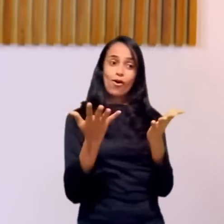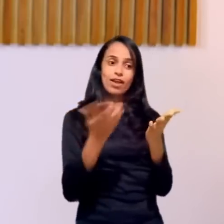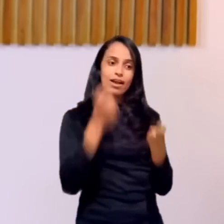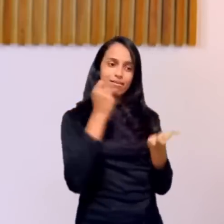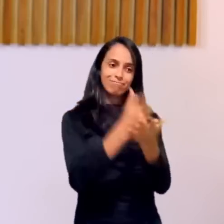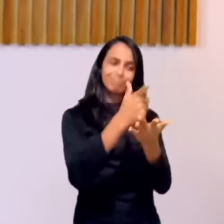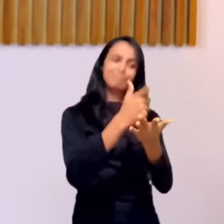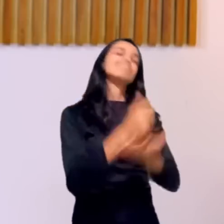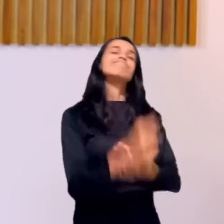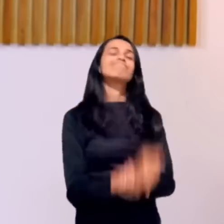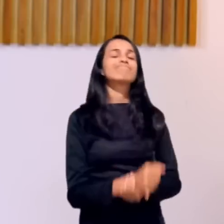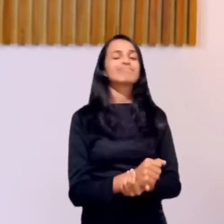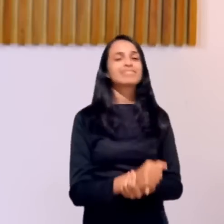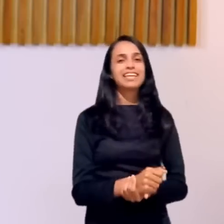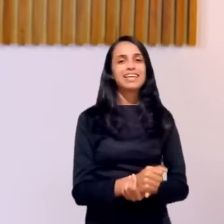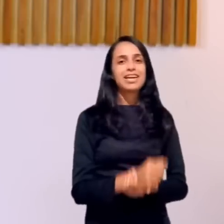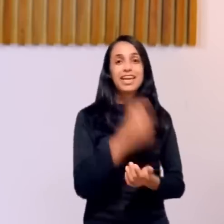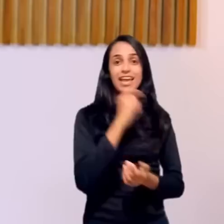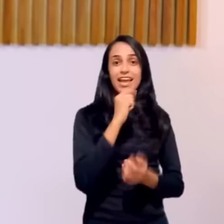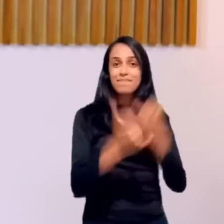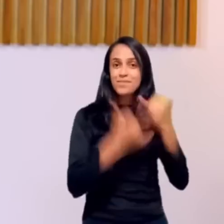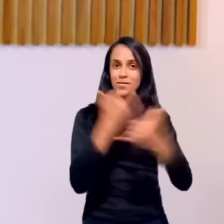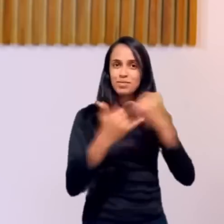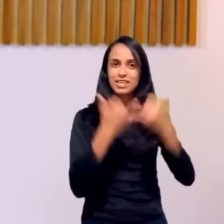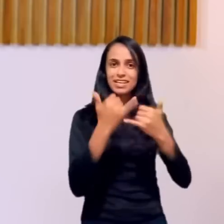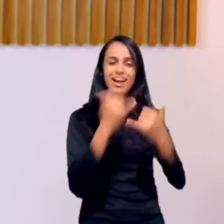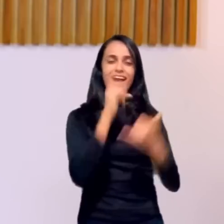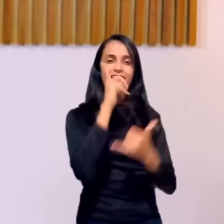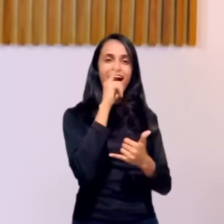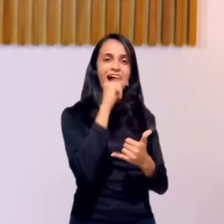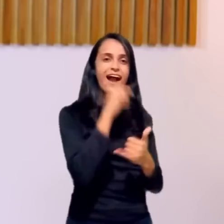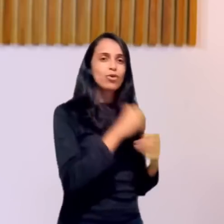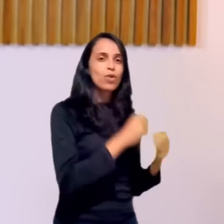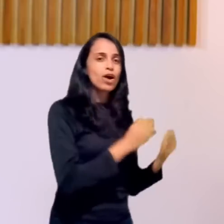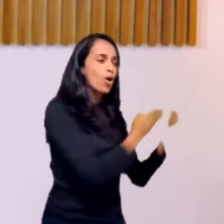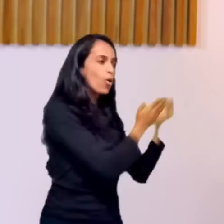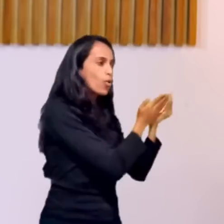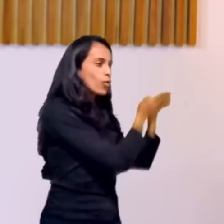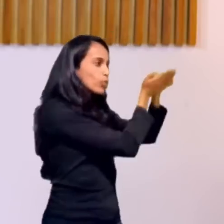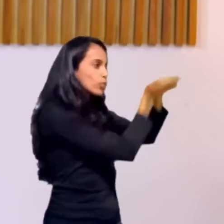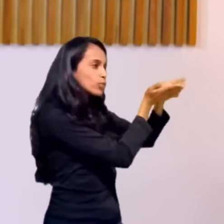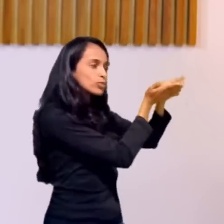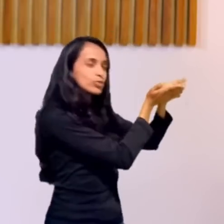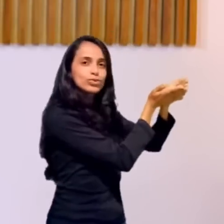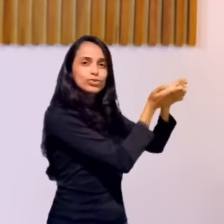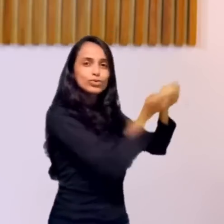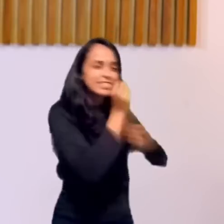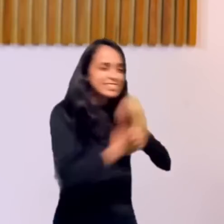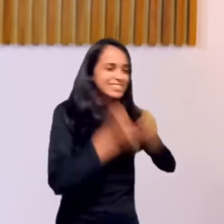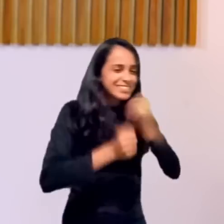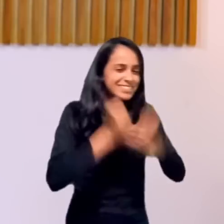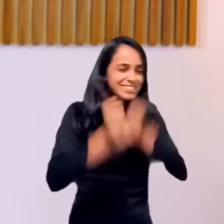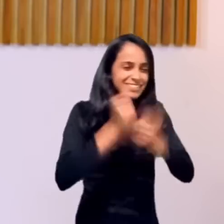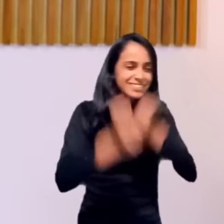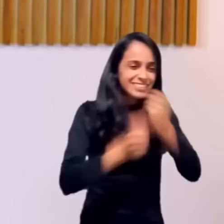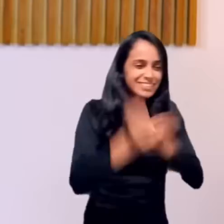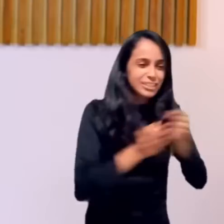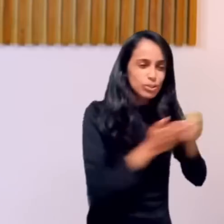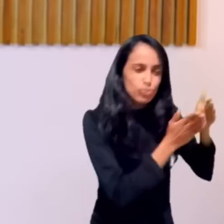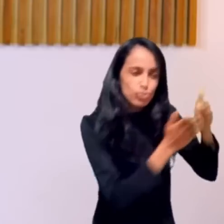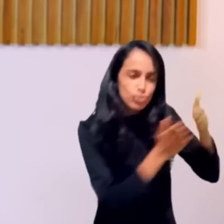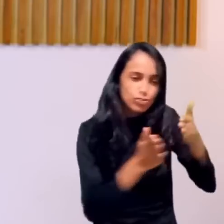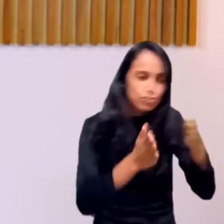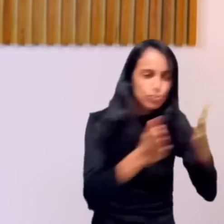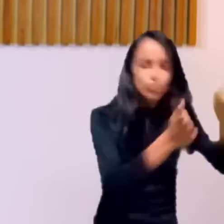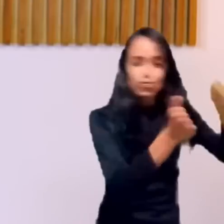saiu correndo para receber o barquinho lá embaixo. E ele aguardava com ansiedade e dizia,